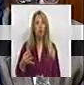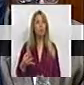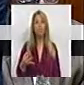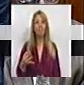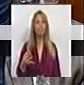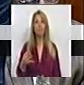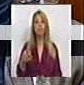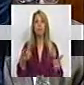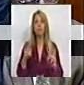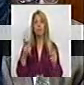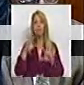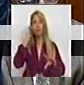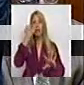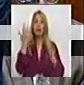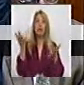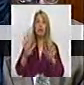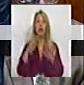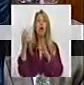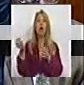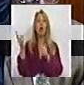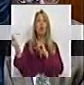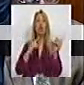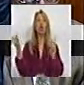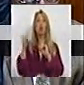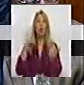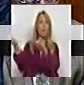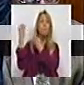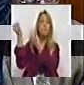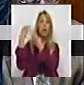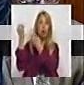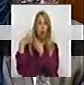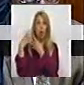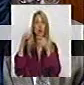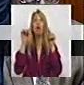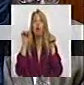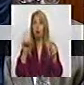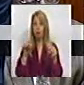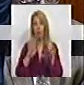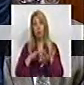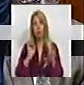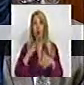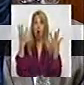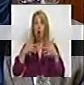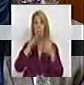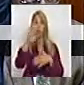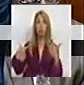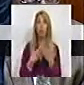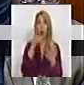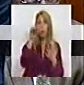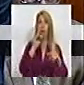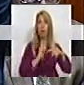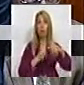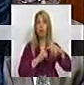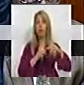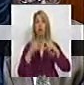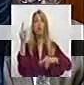reflita no transporte de mercadorias. E é por isso que este orçamento também propõe um benefício fiscal para